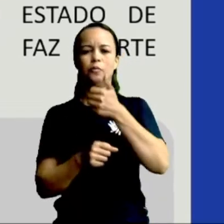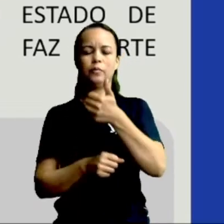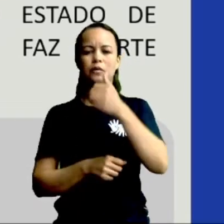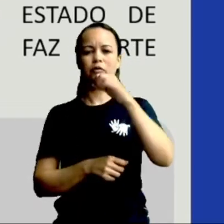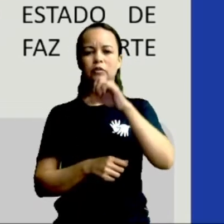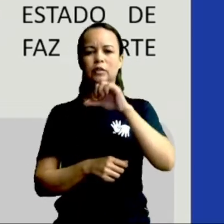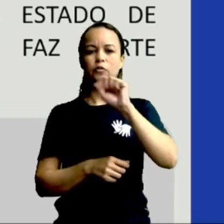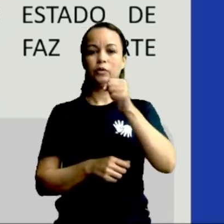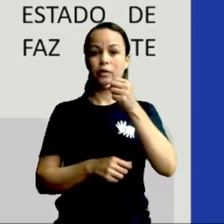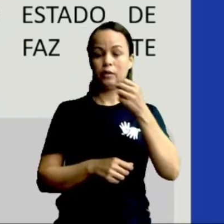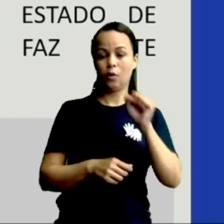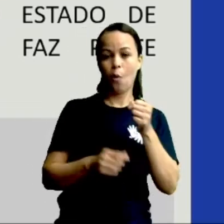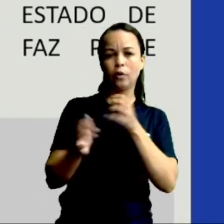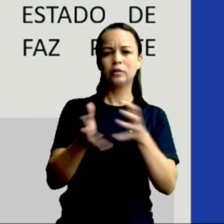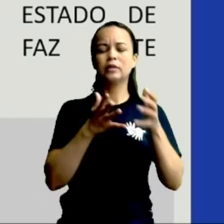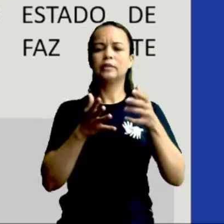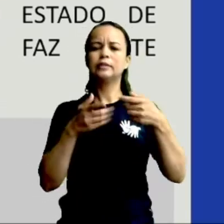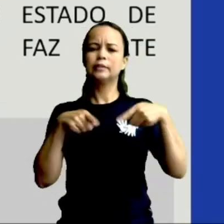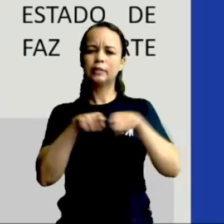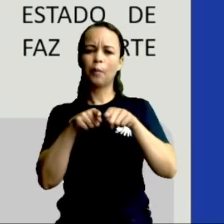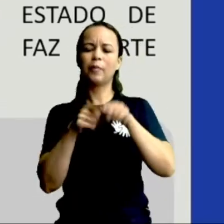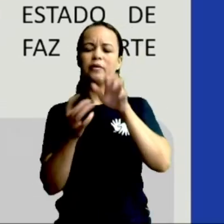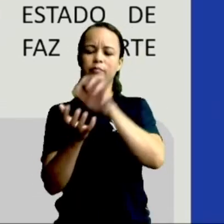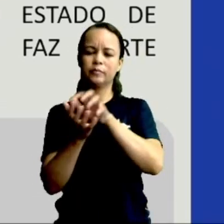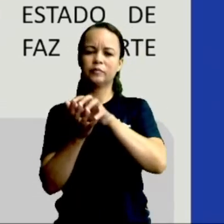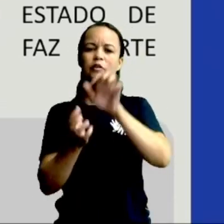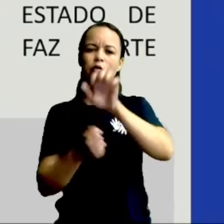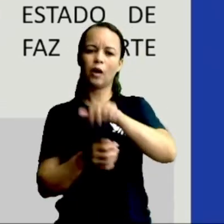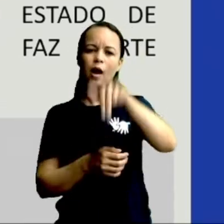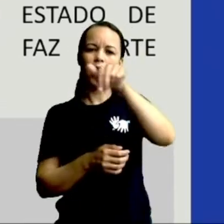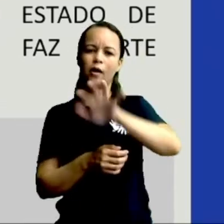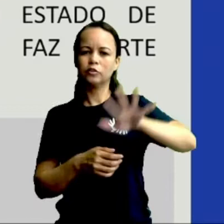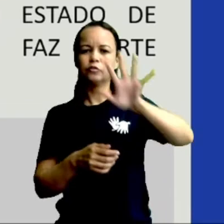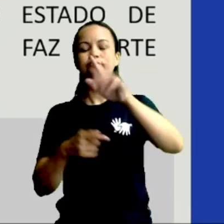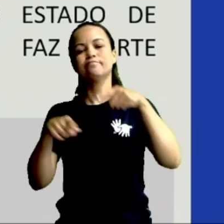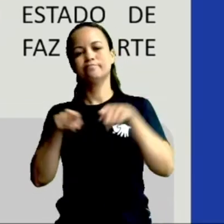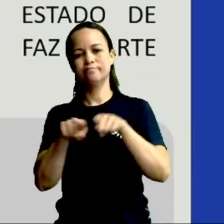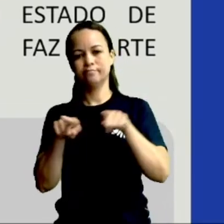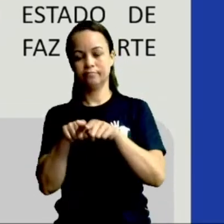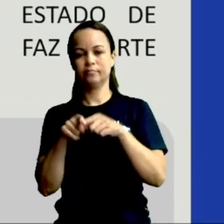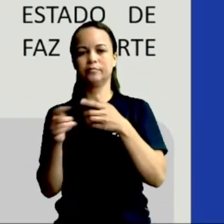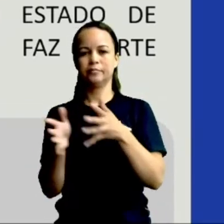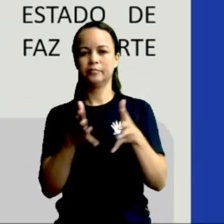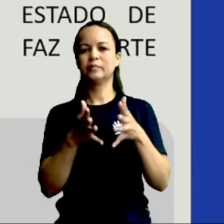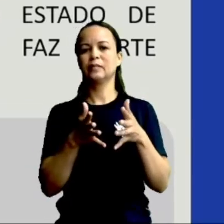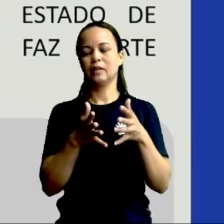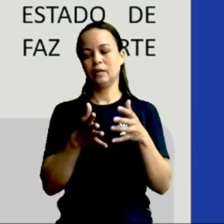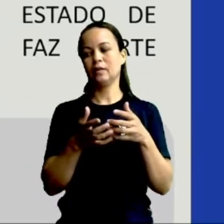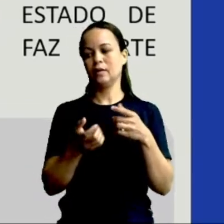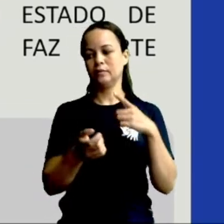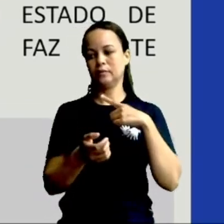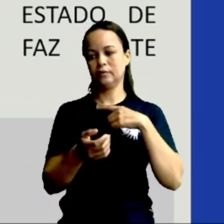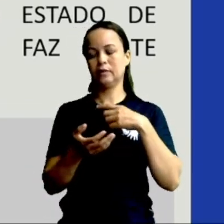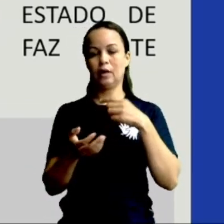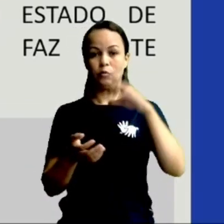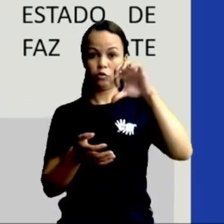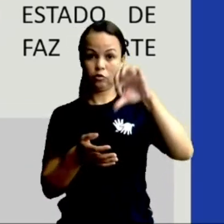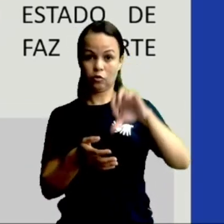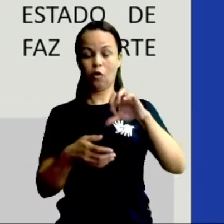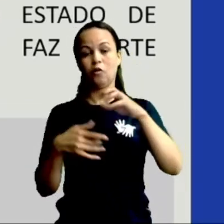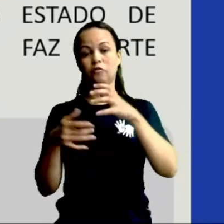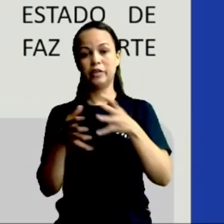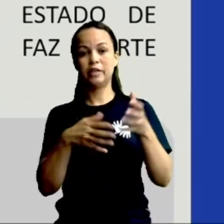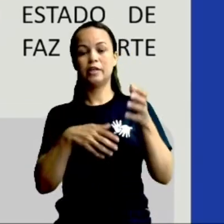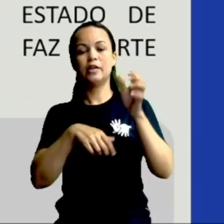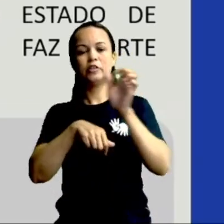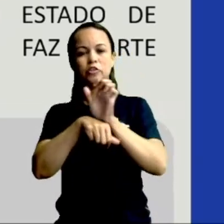também faz parte dessa região. Então, ó, nós temos 9 estados e o arquipélago de Fernando de Noronha, tá? Então, Fernando